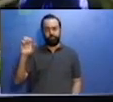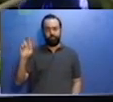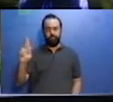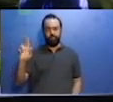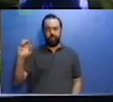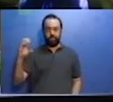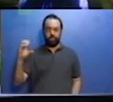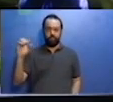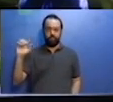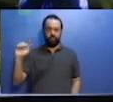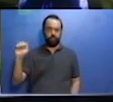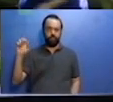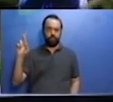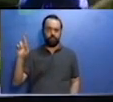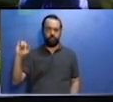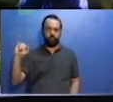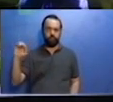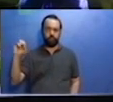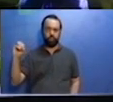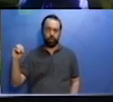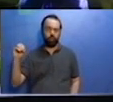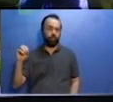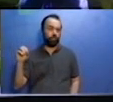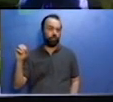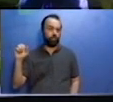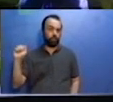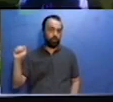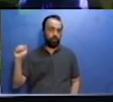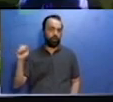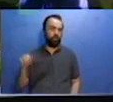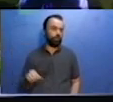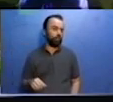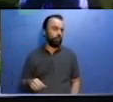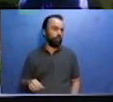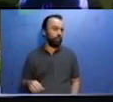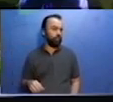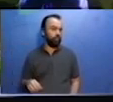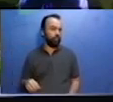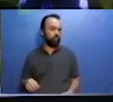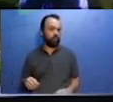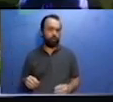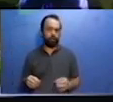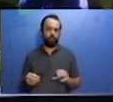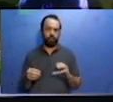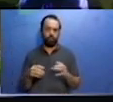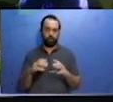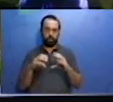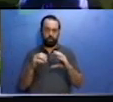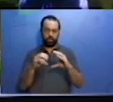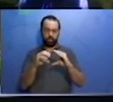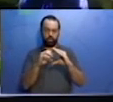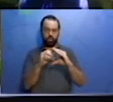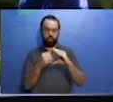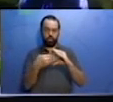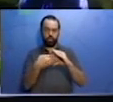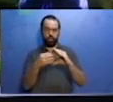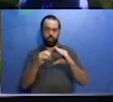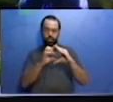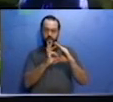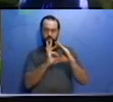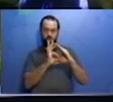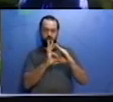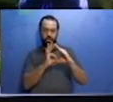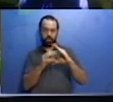dos fungos, são seres eucariotes, ou seja, eles possuem um material genético num compartimento específico, dentro de um